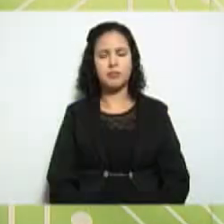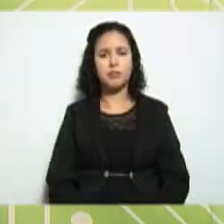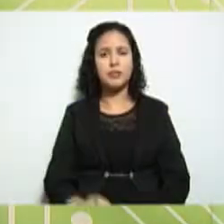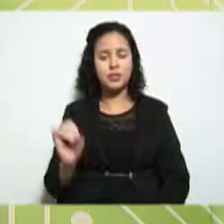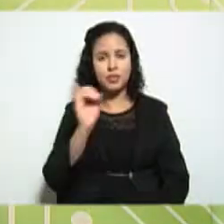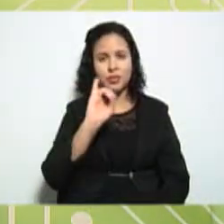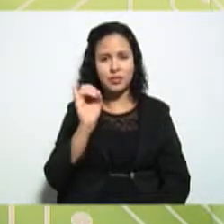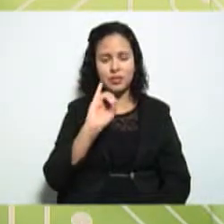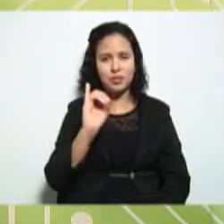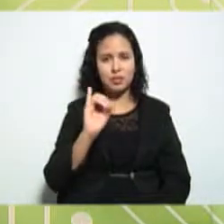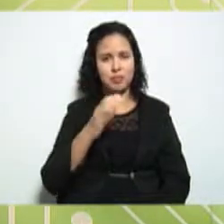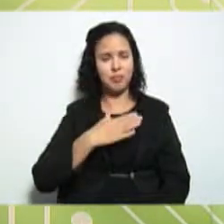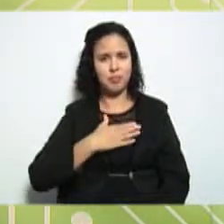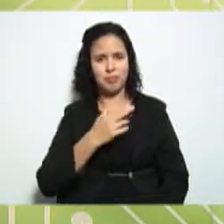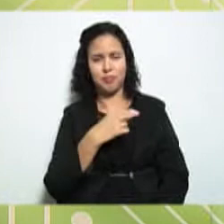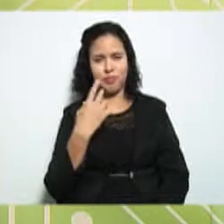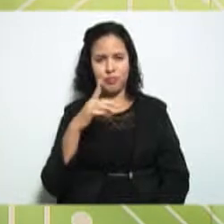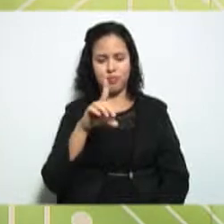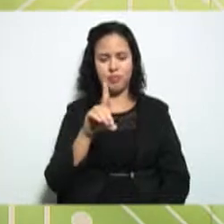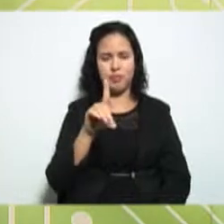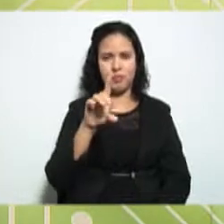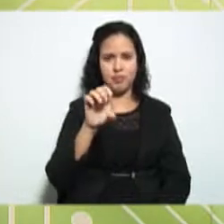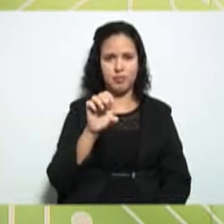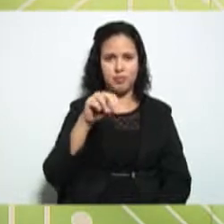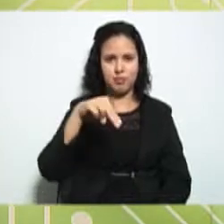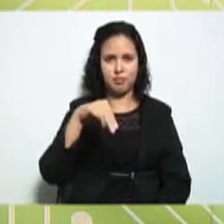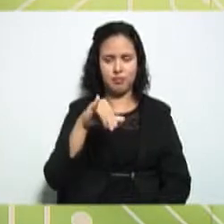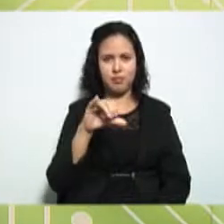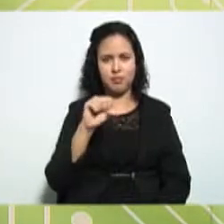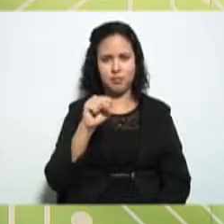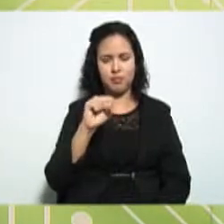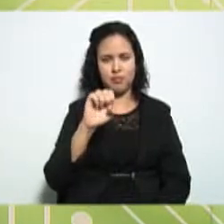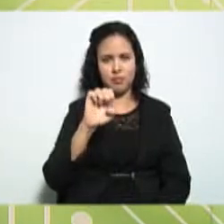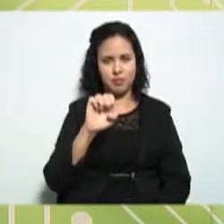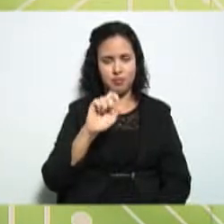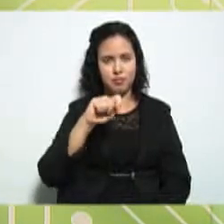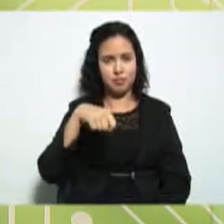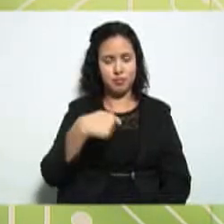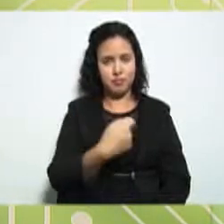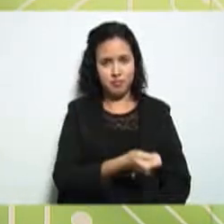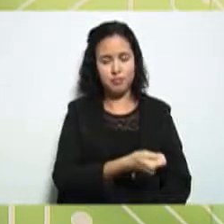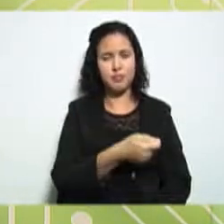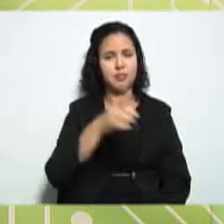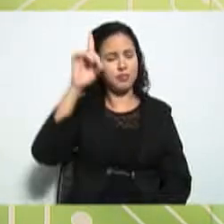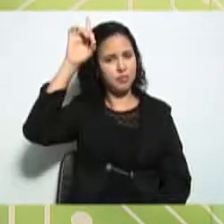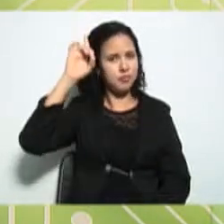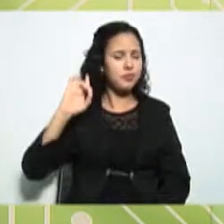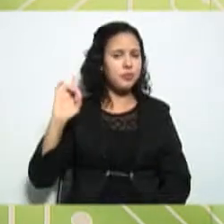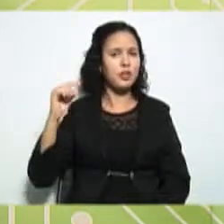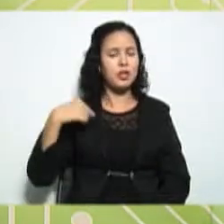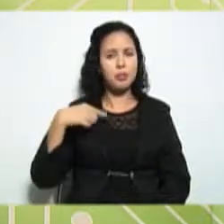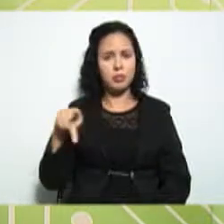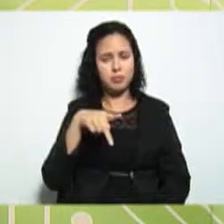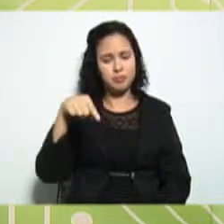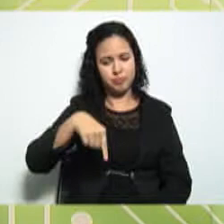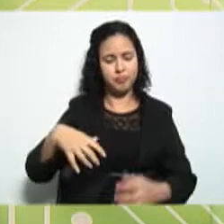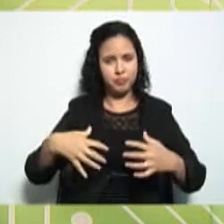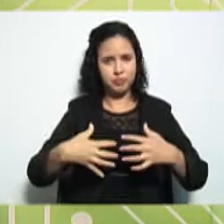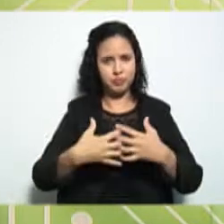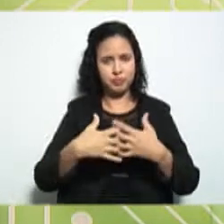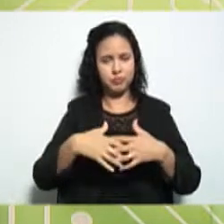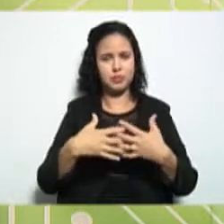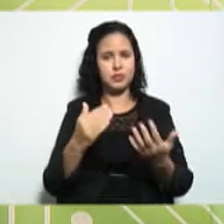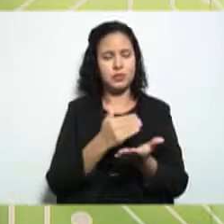Olá, meu nome é Denise Tontiussi, sou professora de economia aqui do Instituto Federal de Rondônia e vou começar hoje